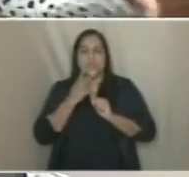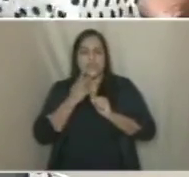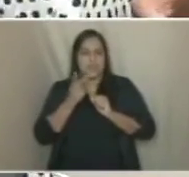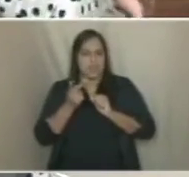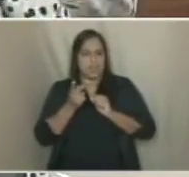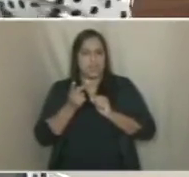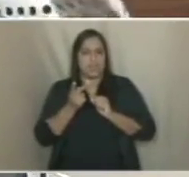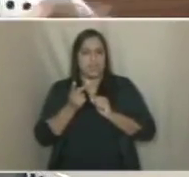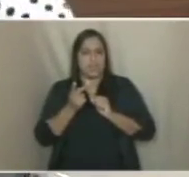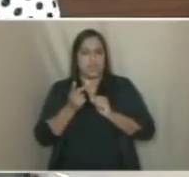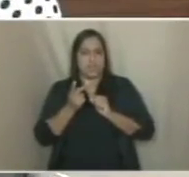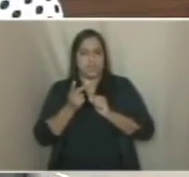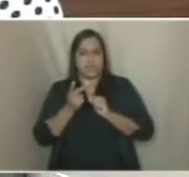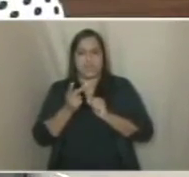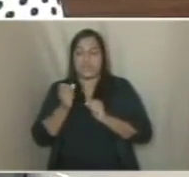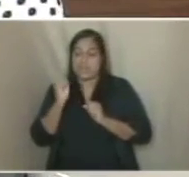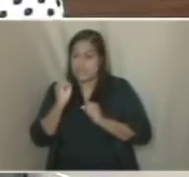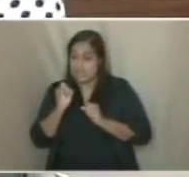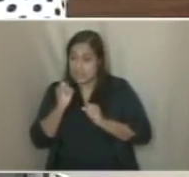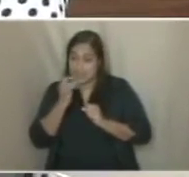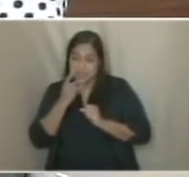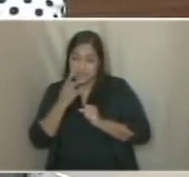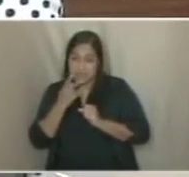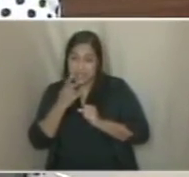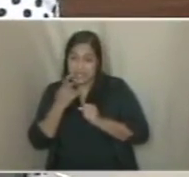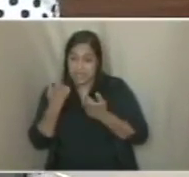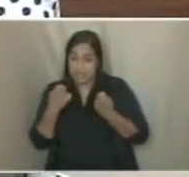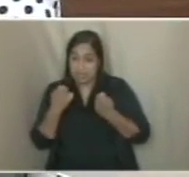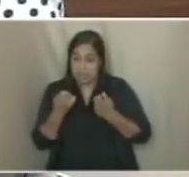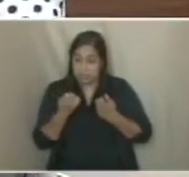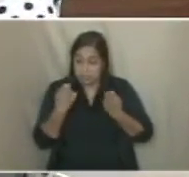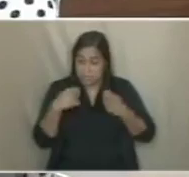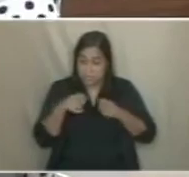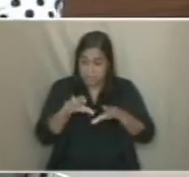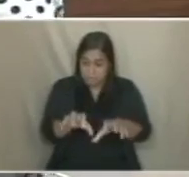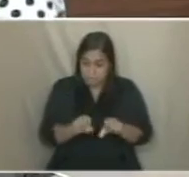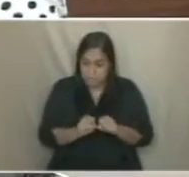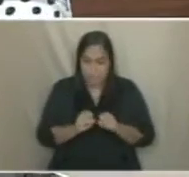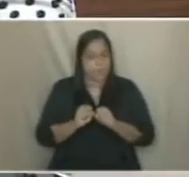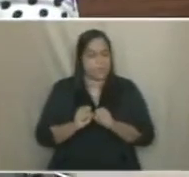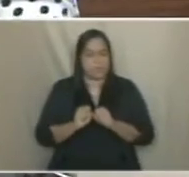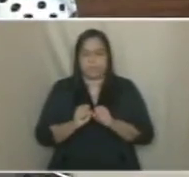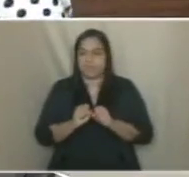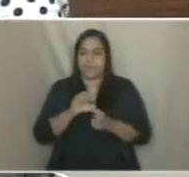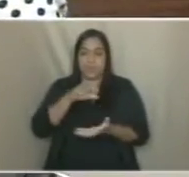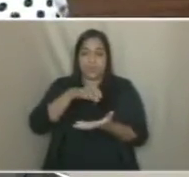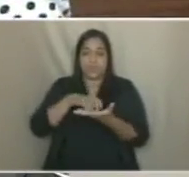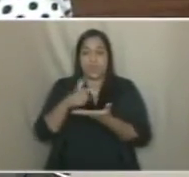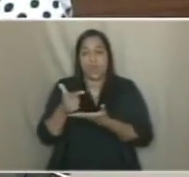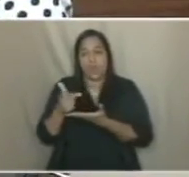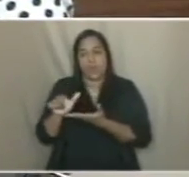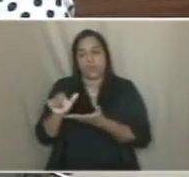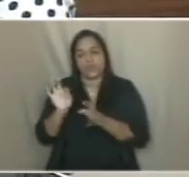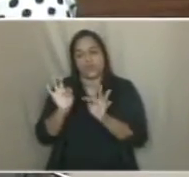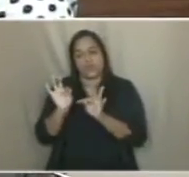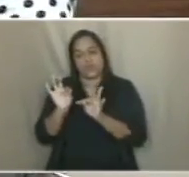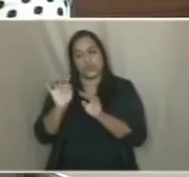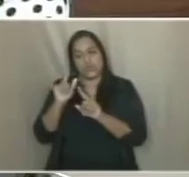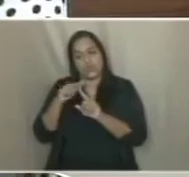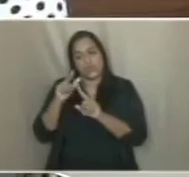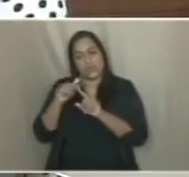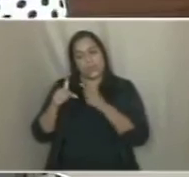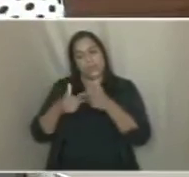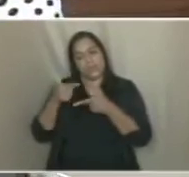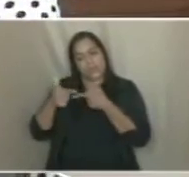você já pode caracterizar que não é comunidade terapêutica mais são clínicas que fazem outro tipo de trabalho diferente de comunidade